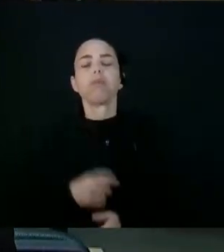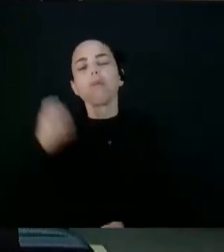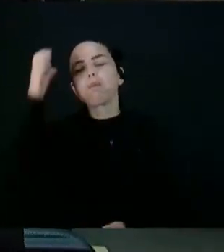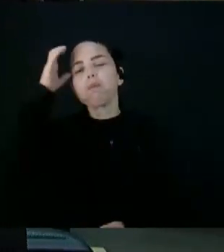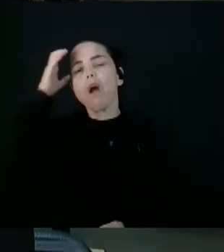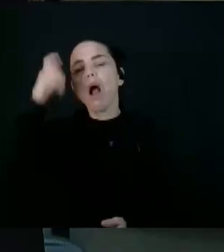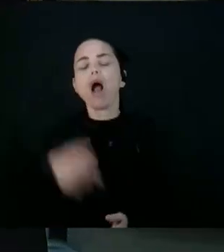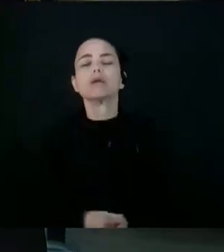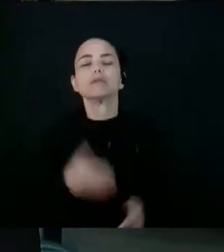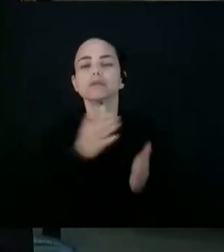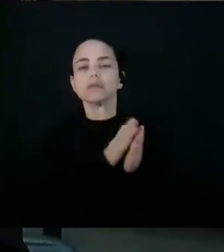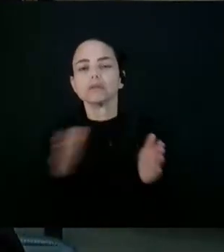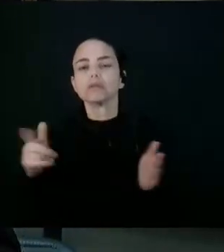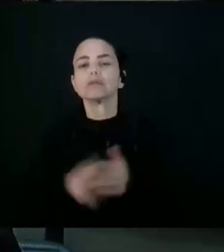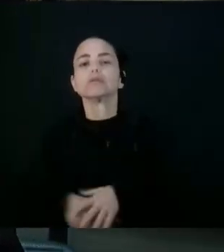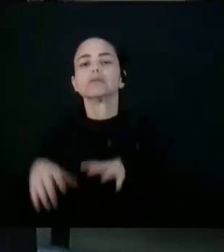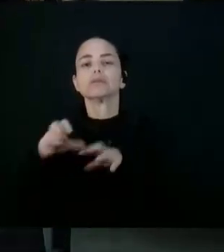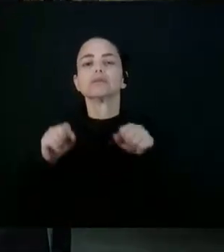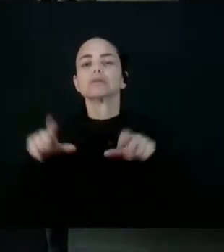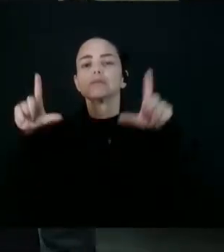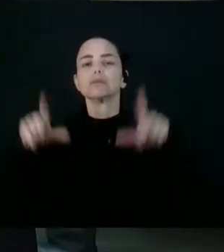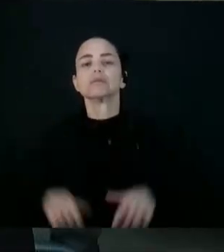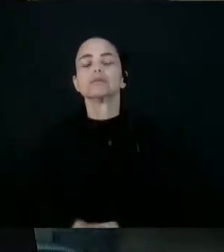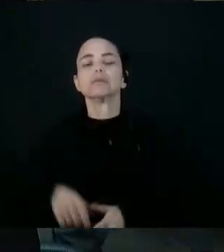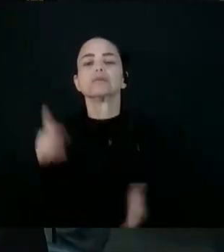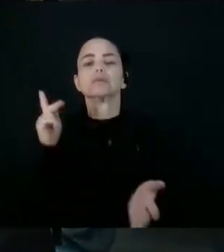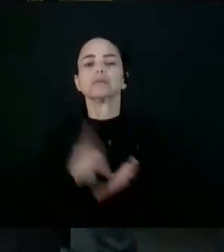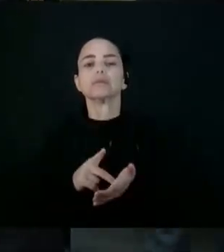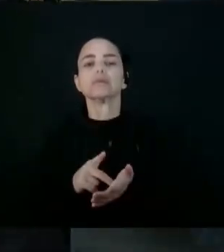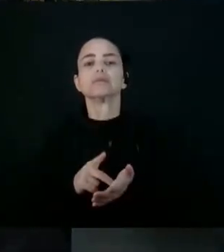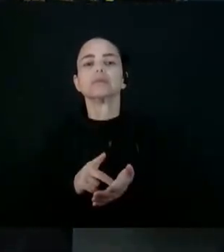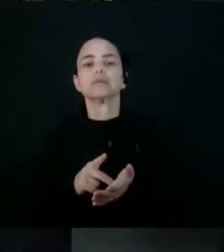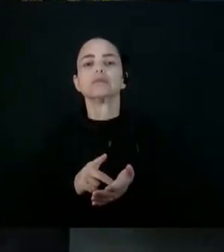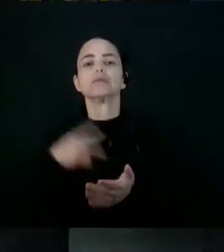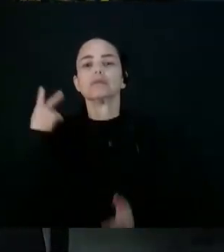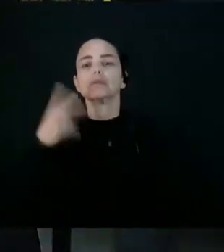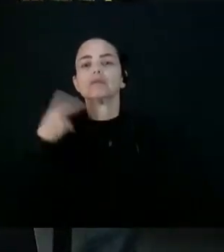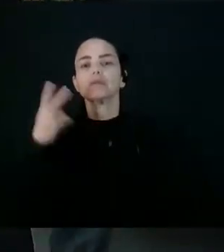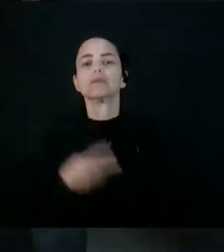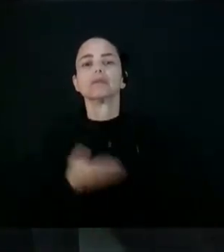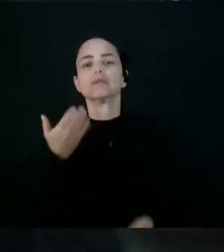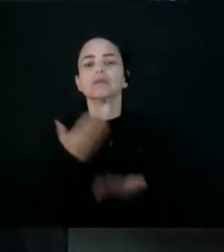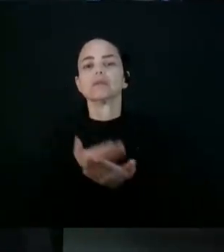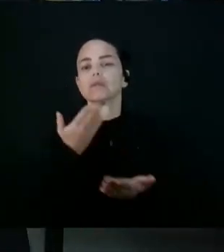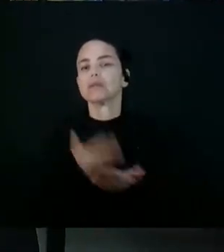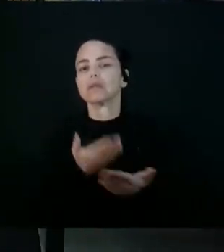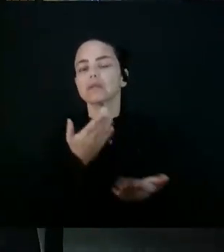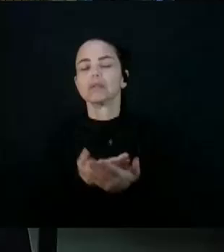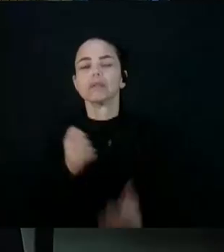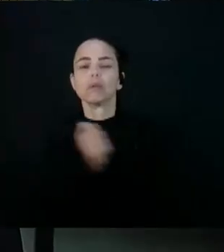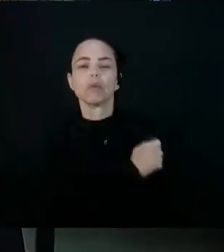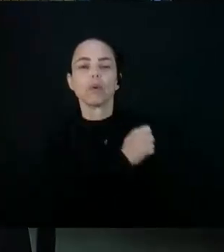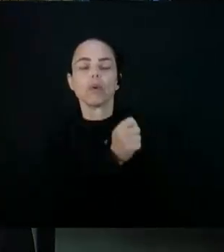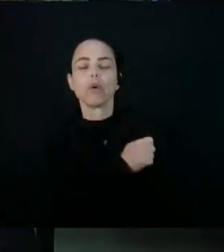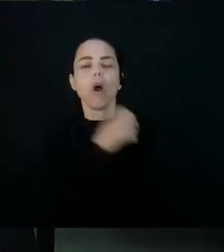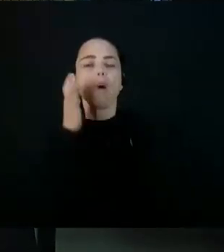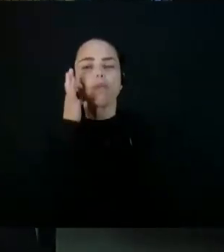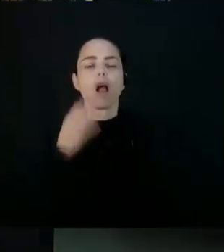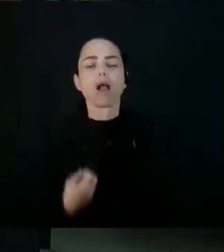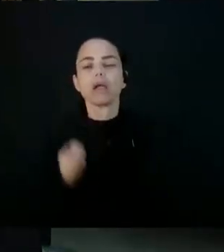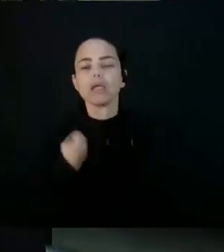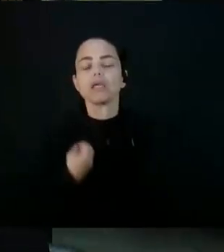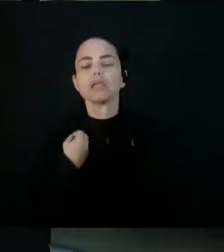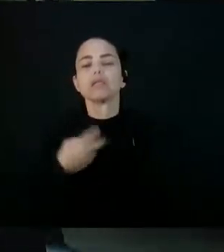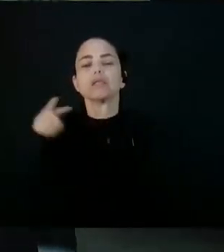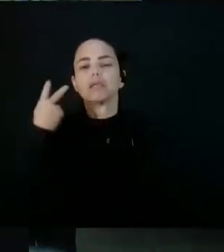partir da diplomação eles se tornam efetivamente os vereadores estudantes. E aí eles vão vivenciar, já como